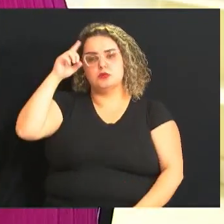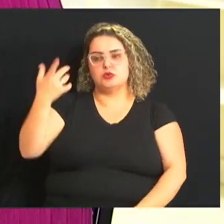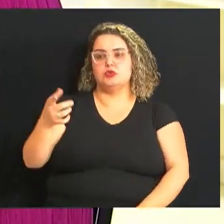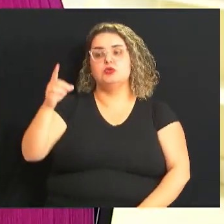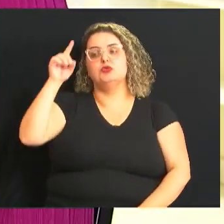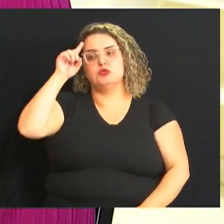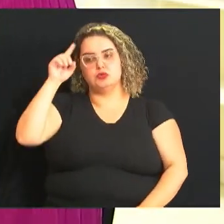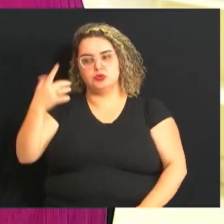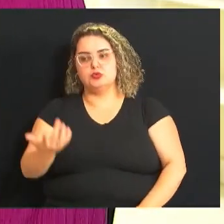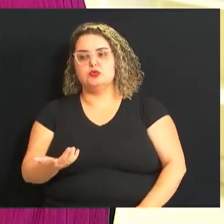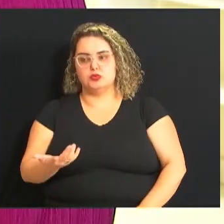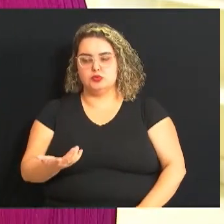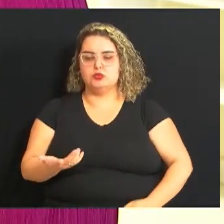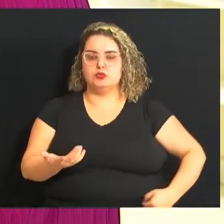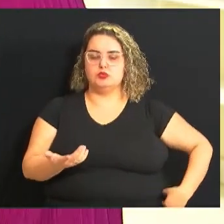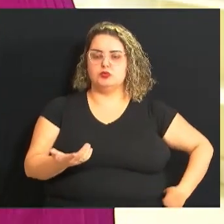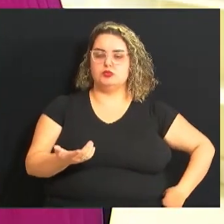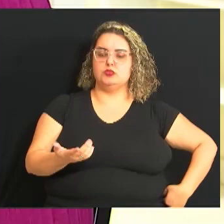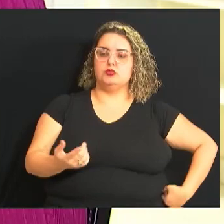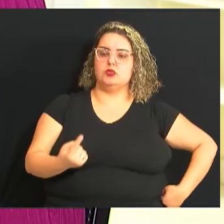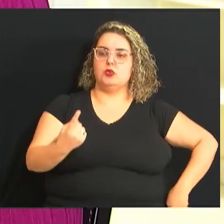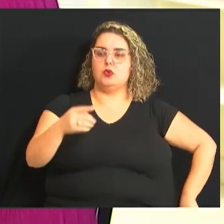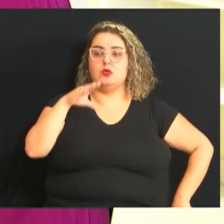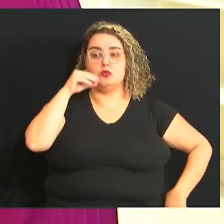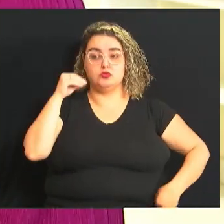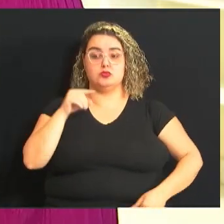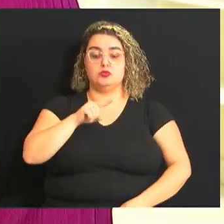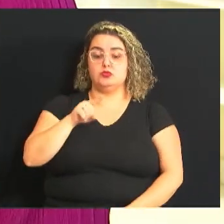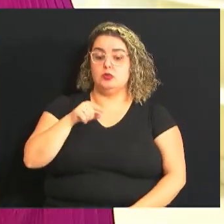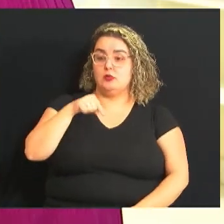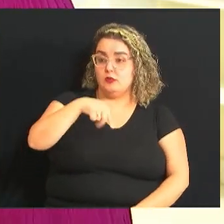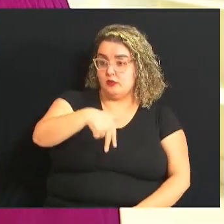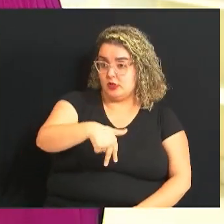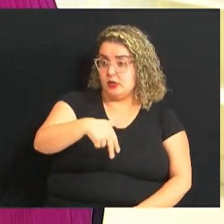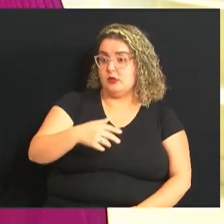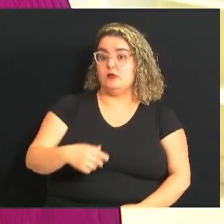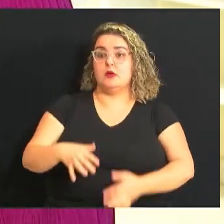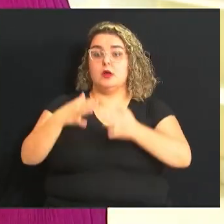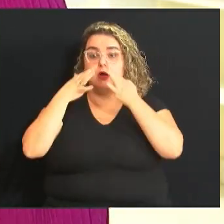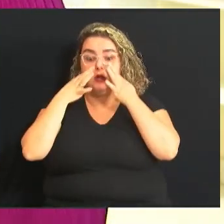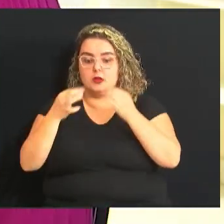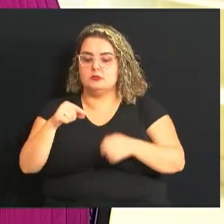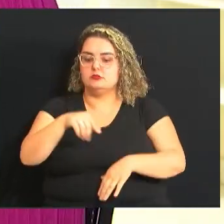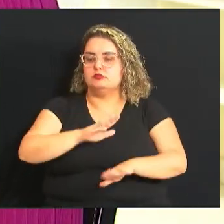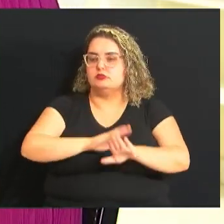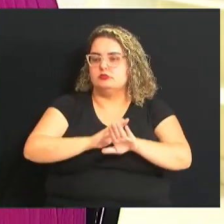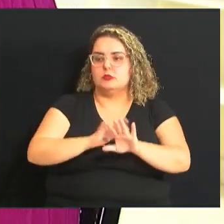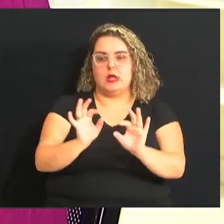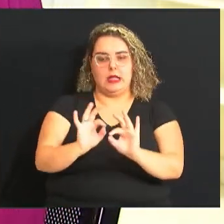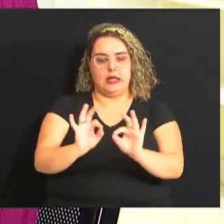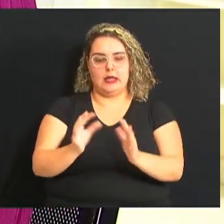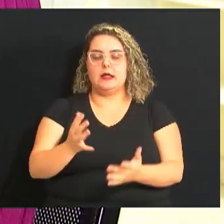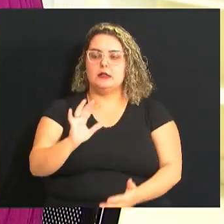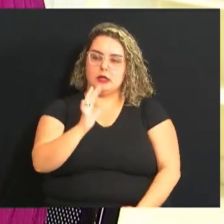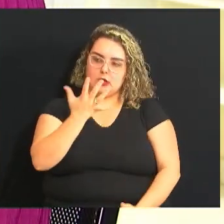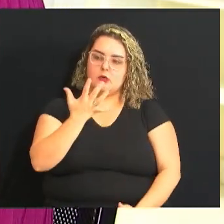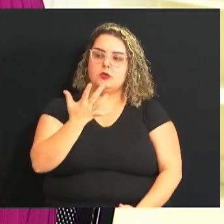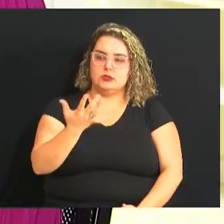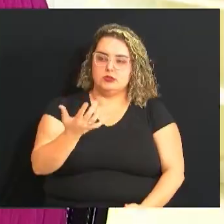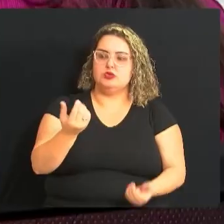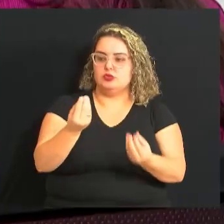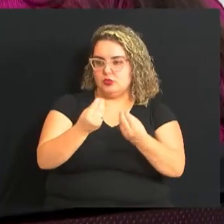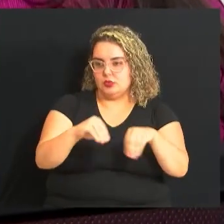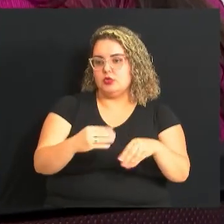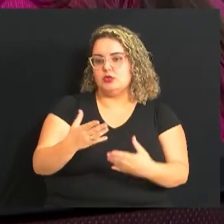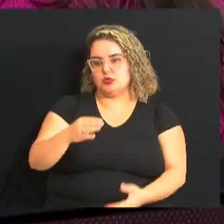que um funcionário não tá o outro tem que ficar atento às tarefas dele para que nada né é aconteça ali que prejudica